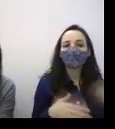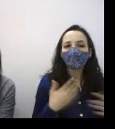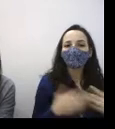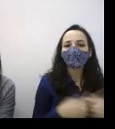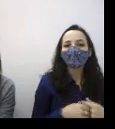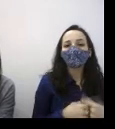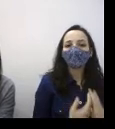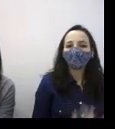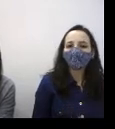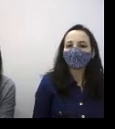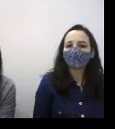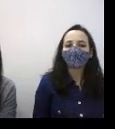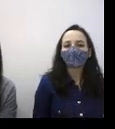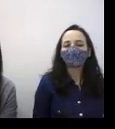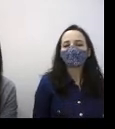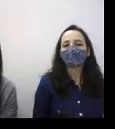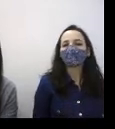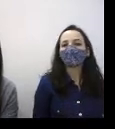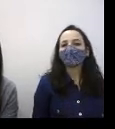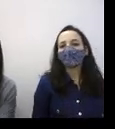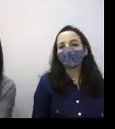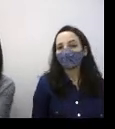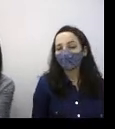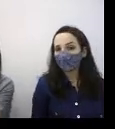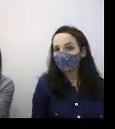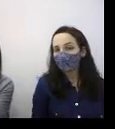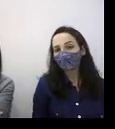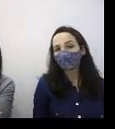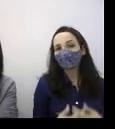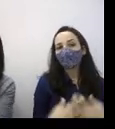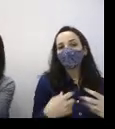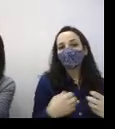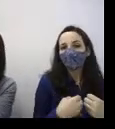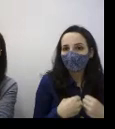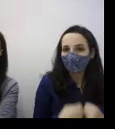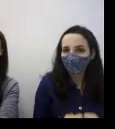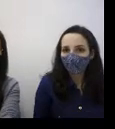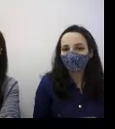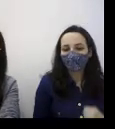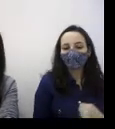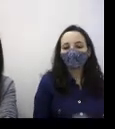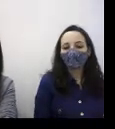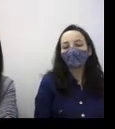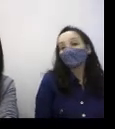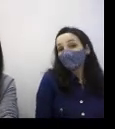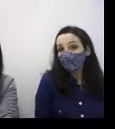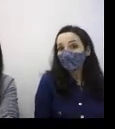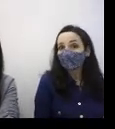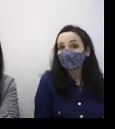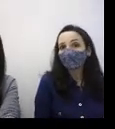sucessivas vivências que deixam a gente mais emotivo, mais introspectivo, né?